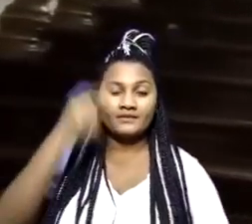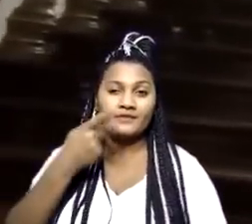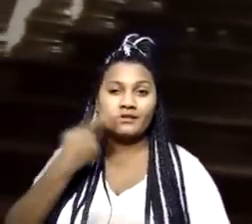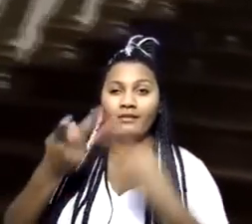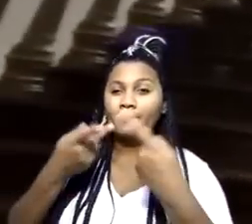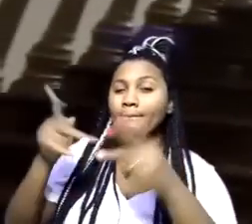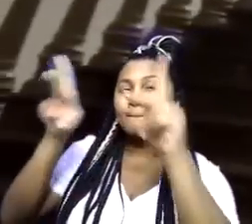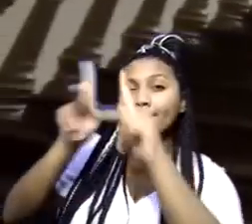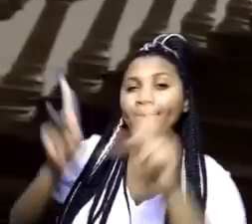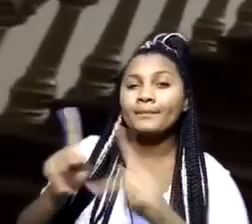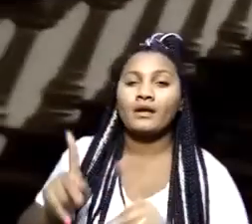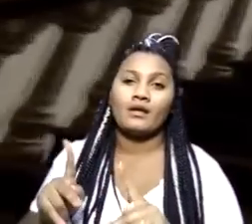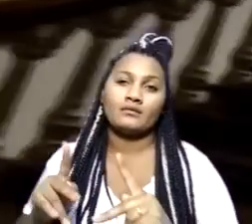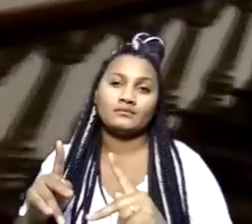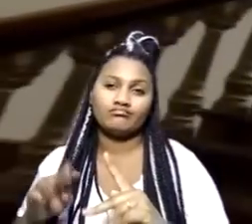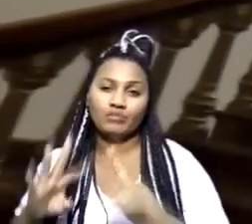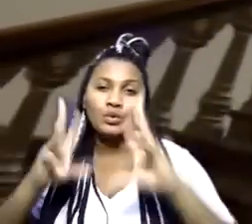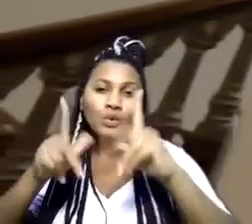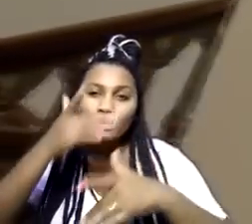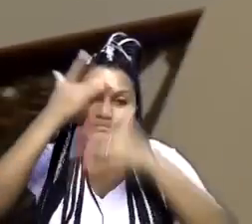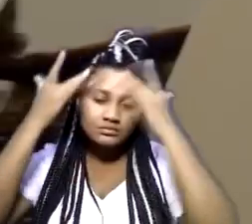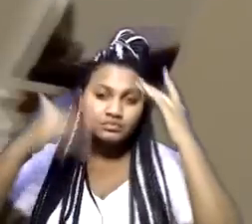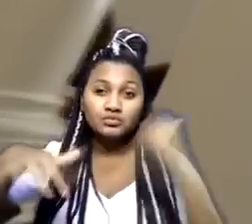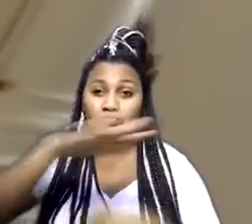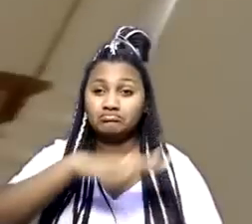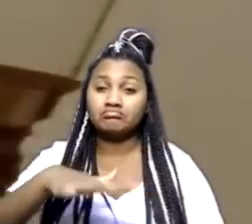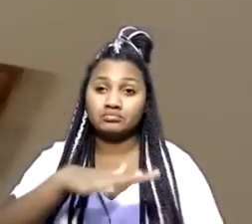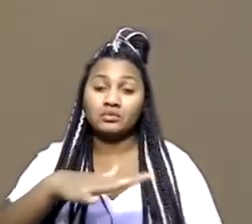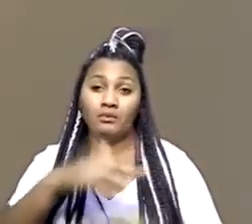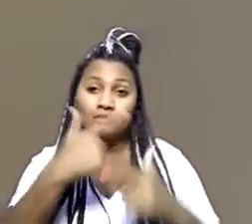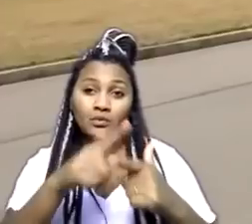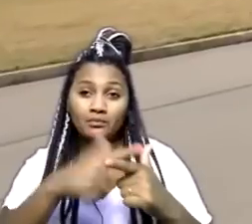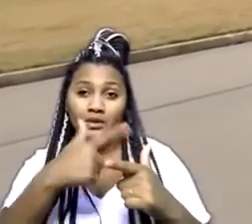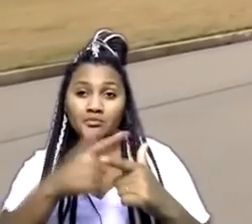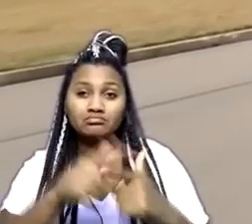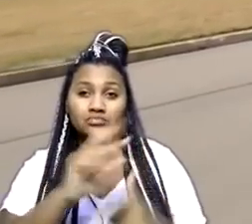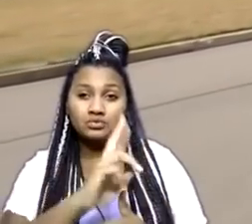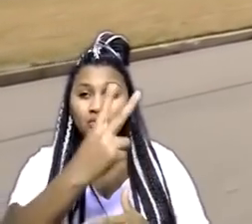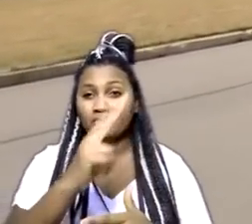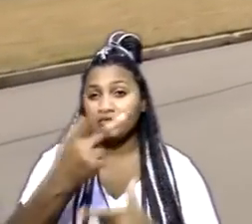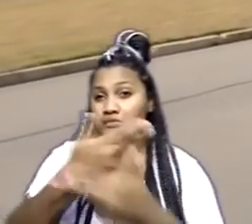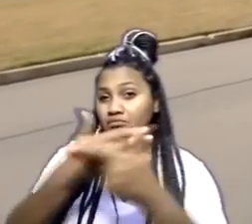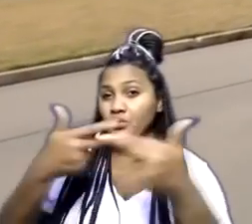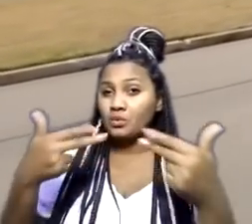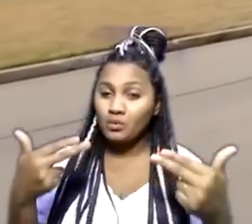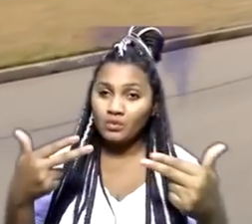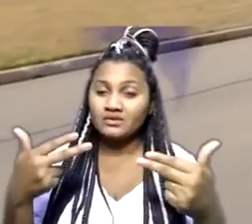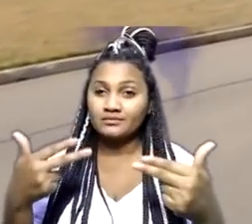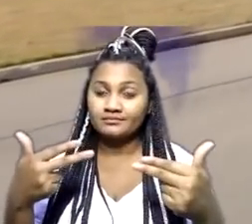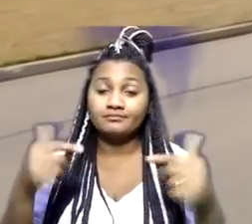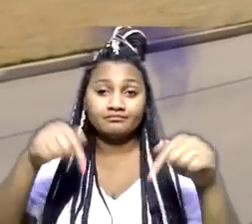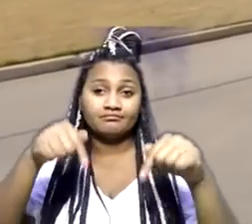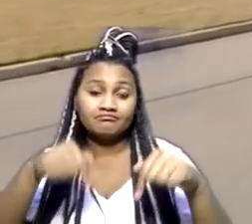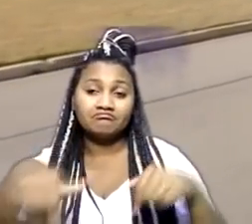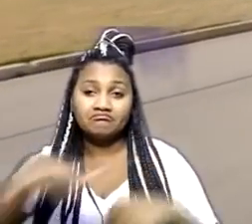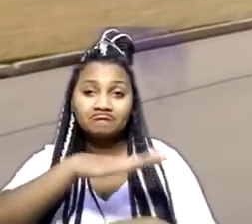e unidade a todos os povos, e conseguirá resolver, aparentemente, as calamidades da terra.